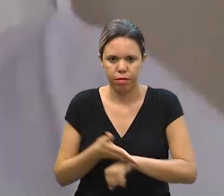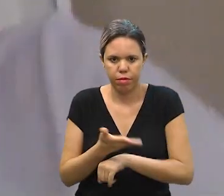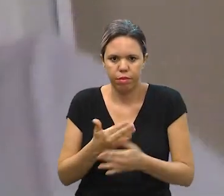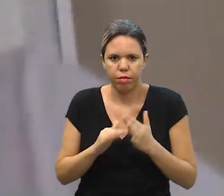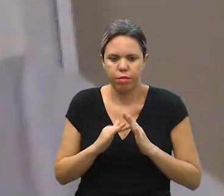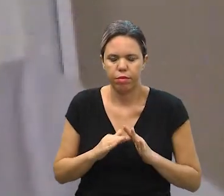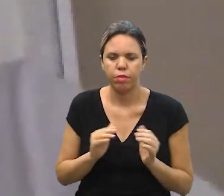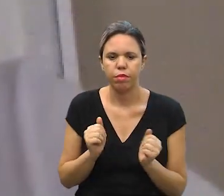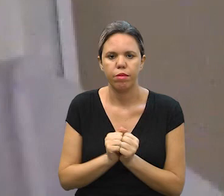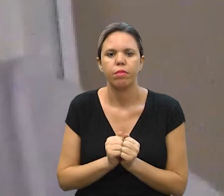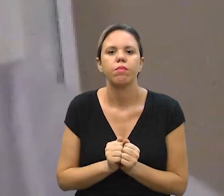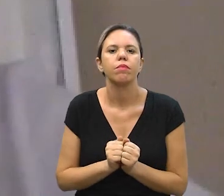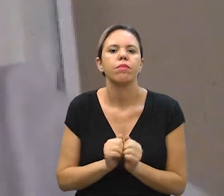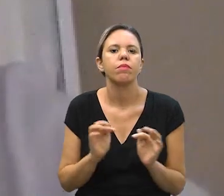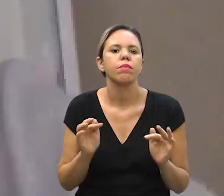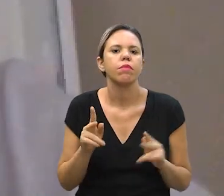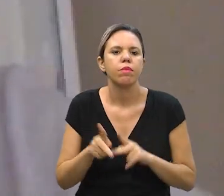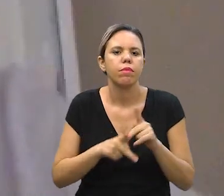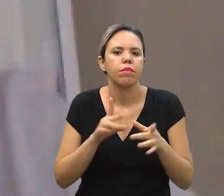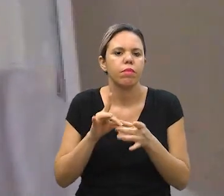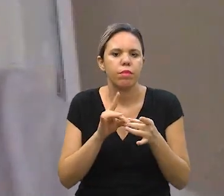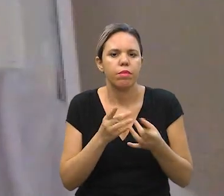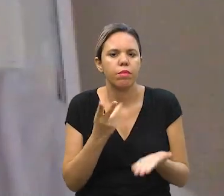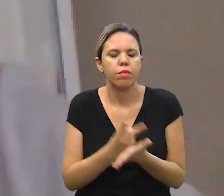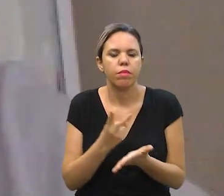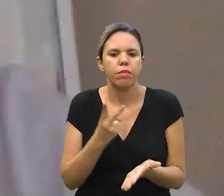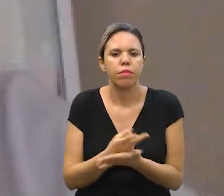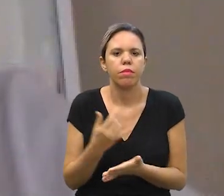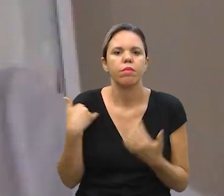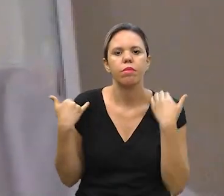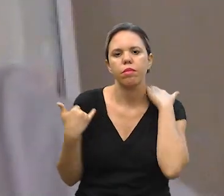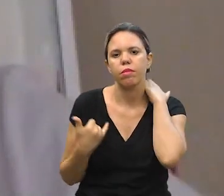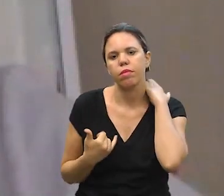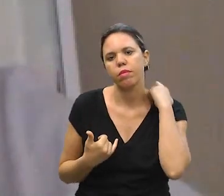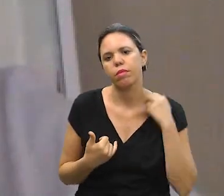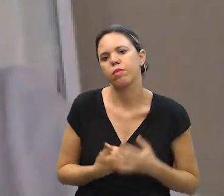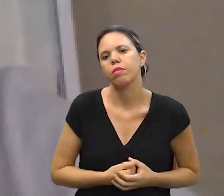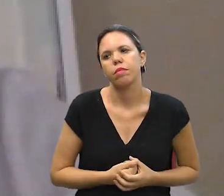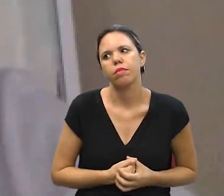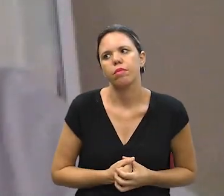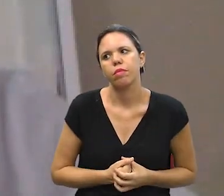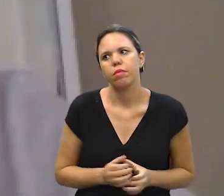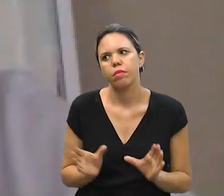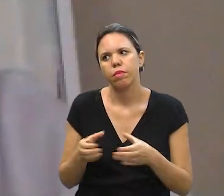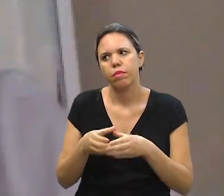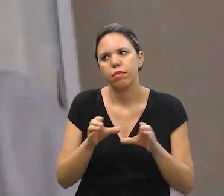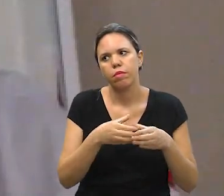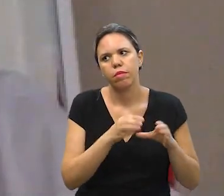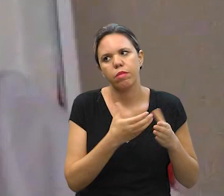escola, junto com os seus pares, da mesma idade, não é? Nas